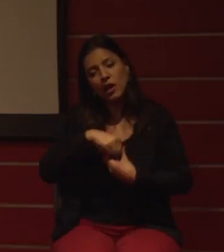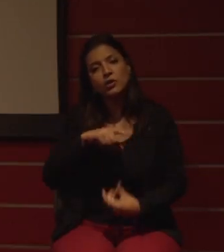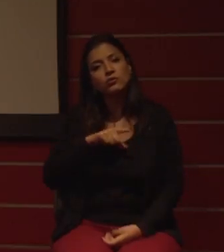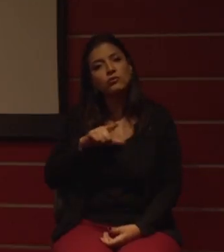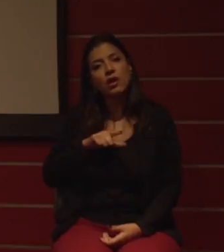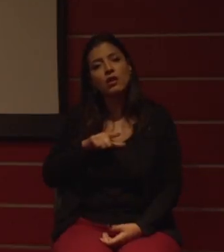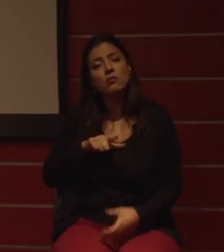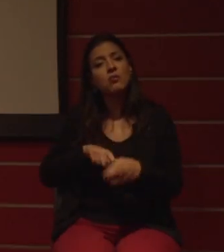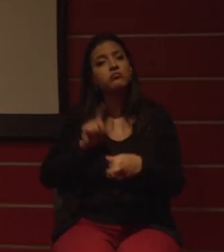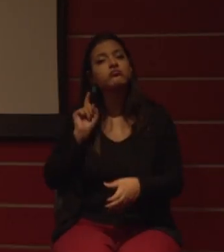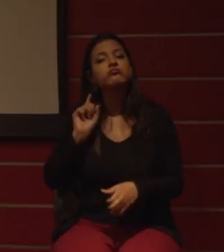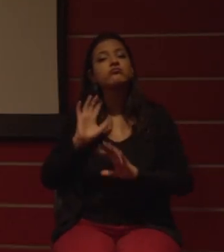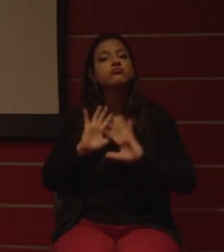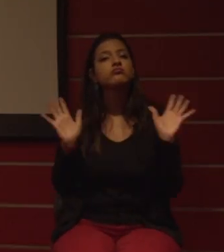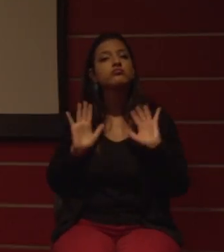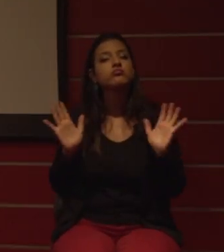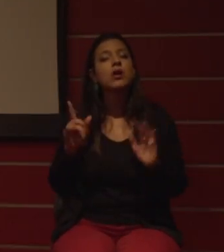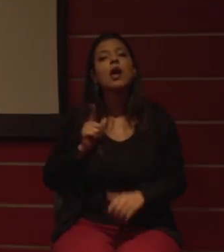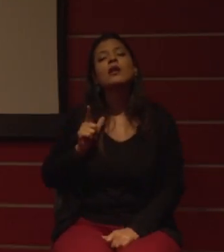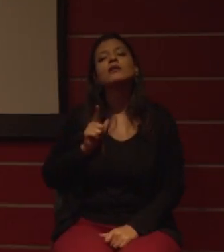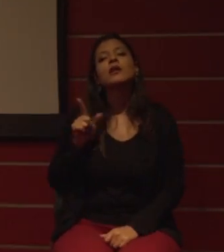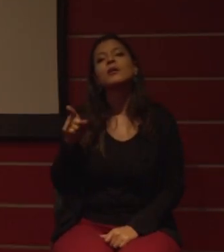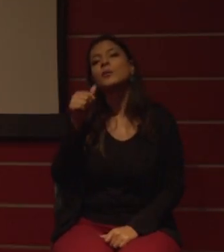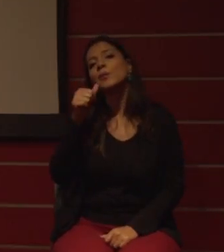trazer a questão de uma mulher